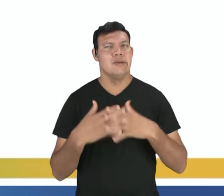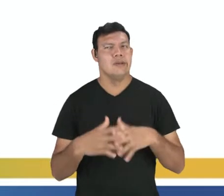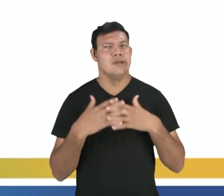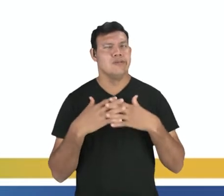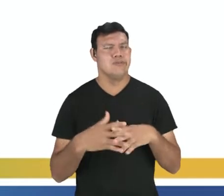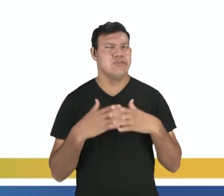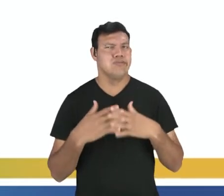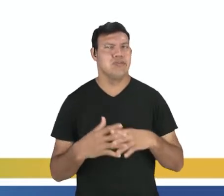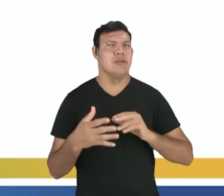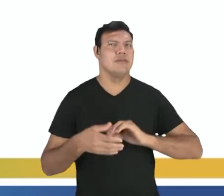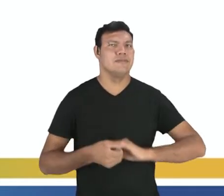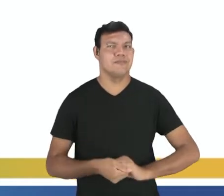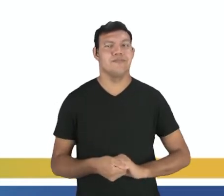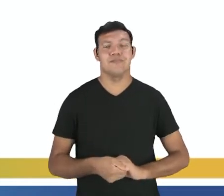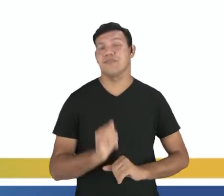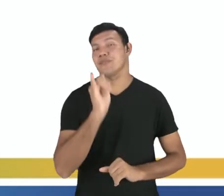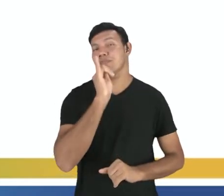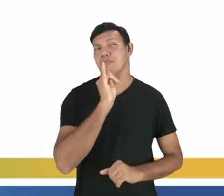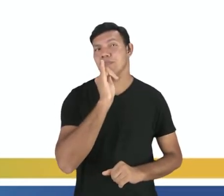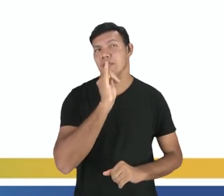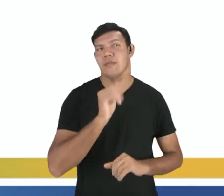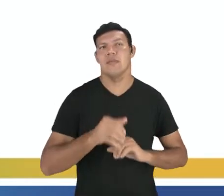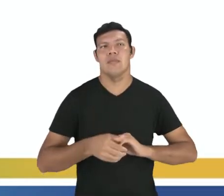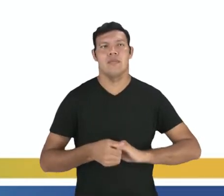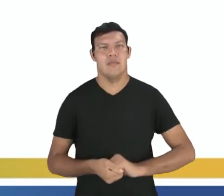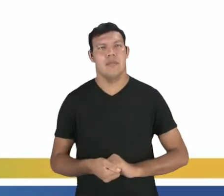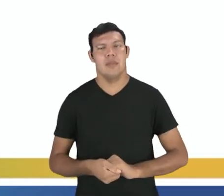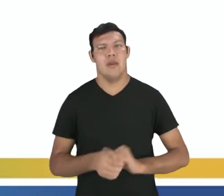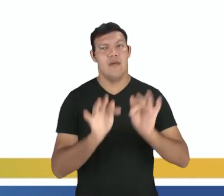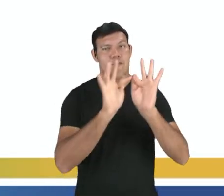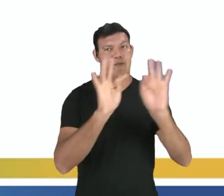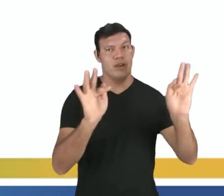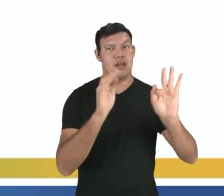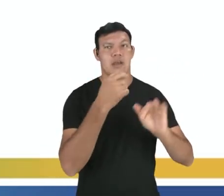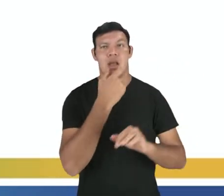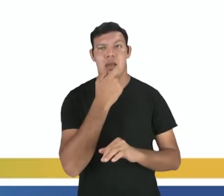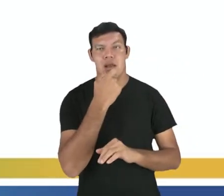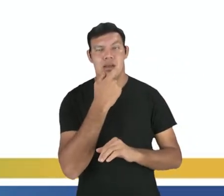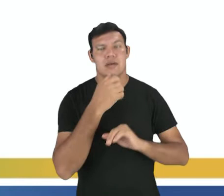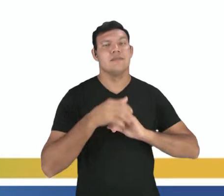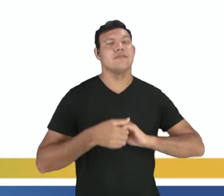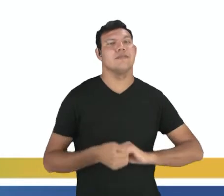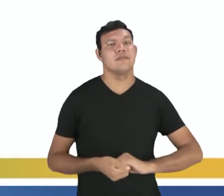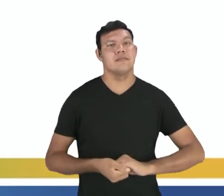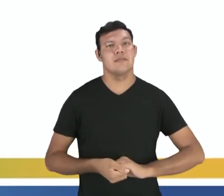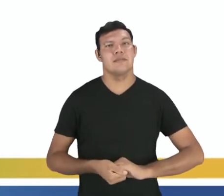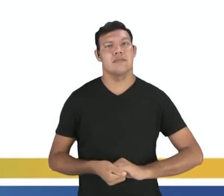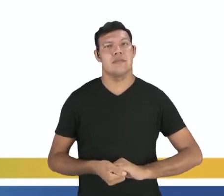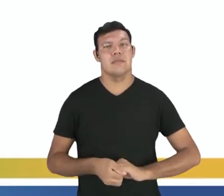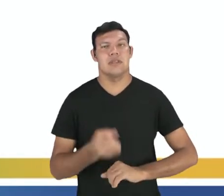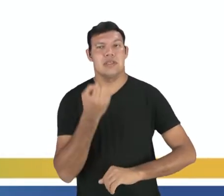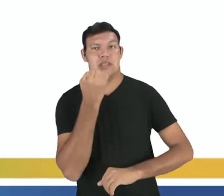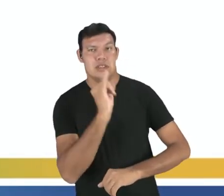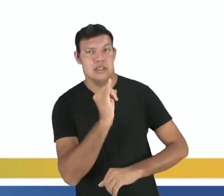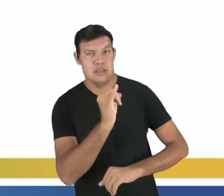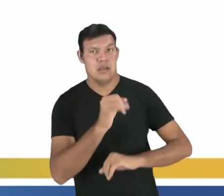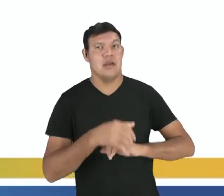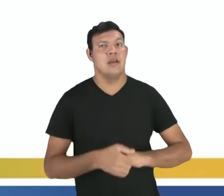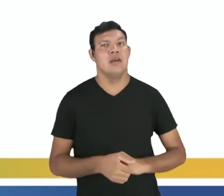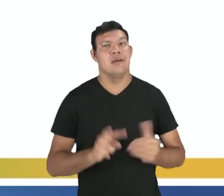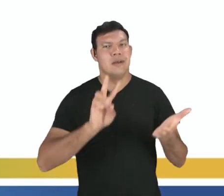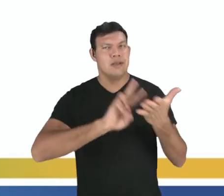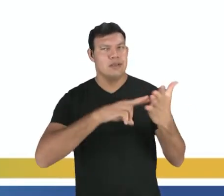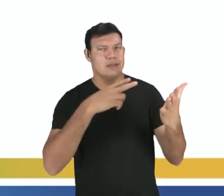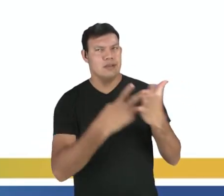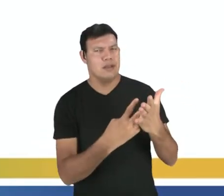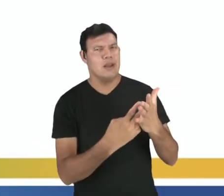compreendido. Por exemplo, break a leg é uma expressão idiomática. Se nós formos traduzir do